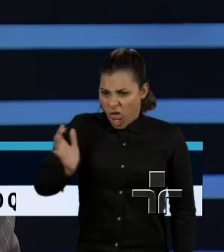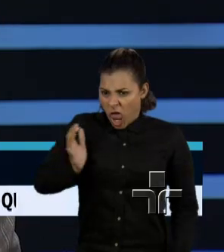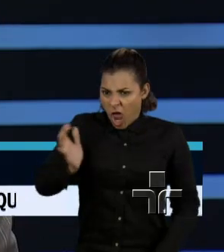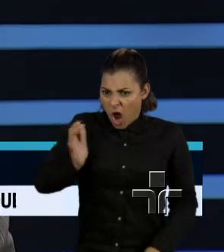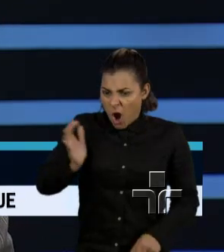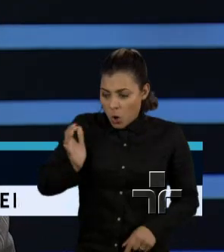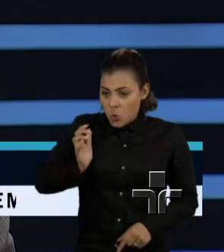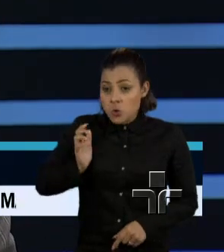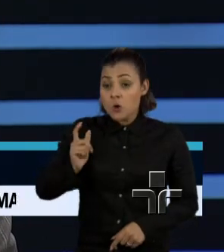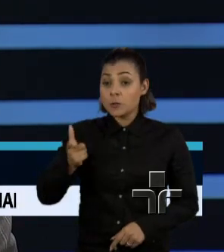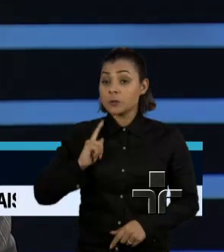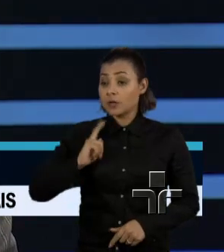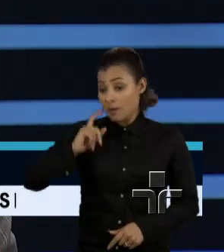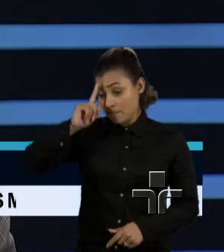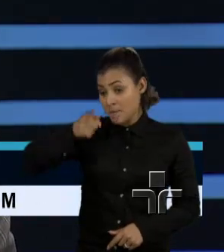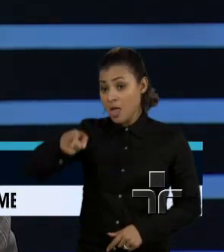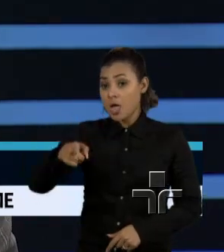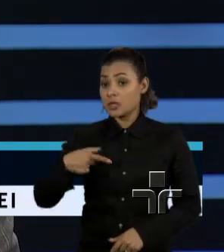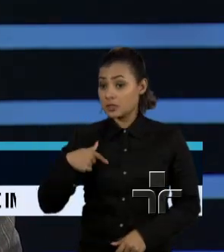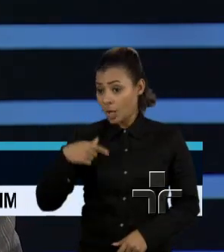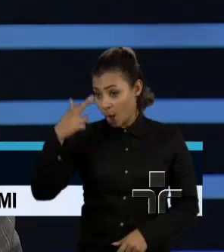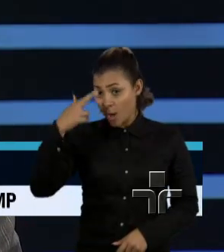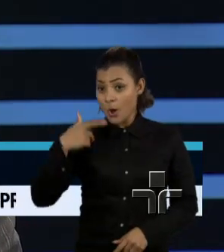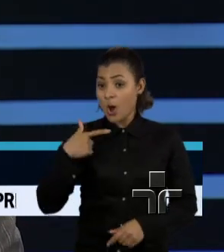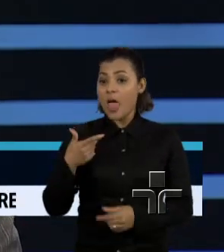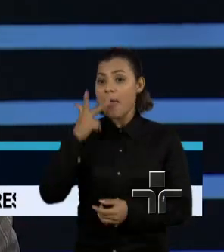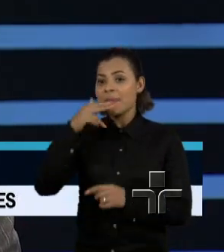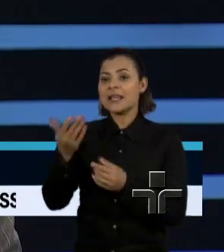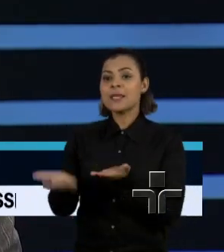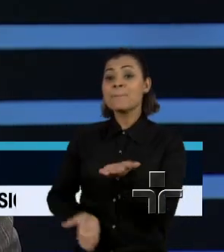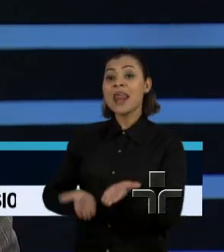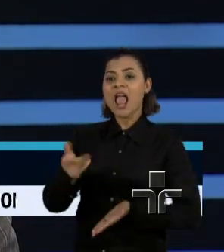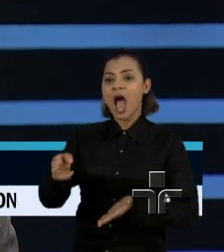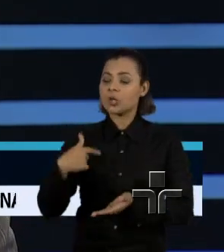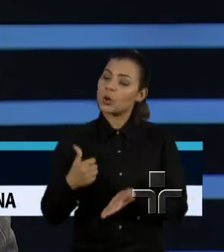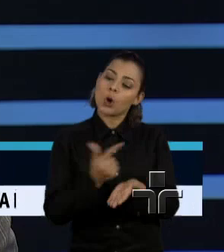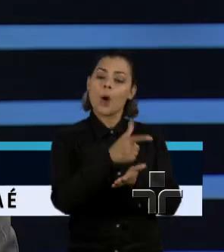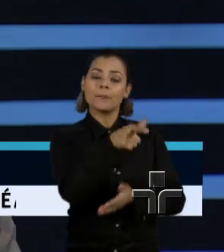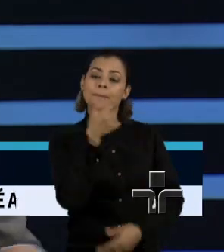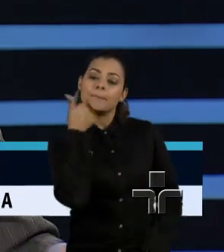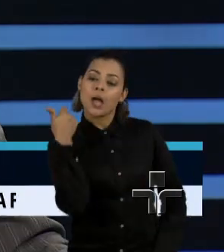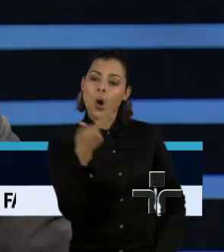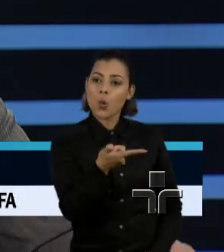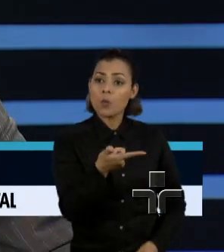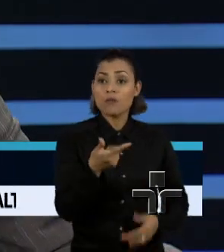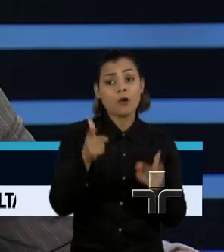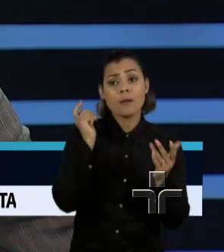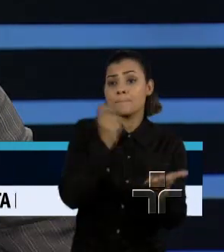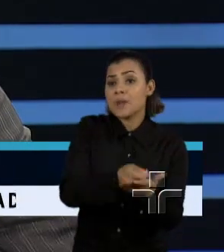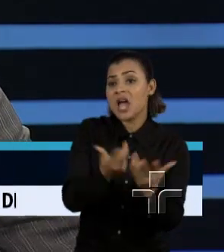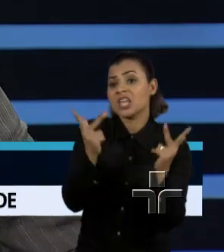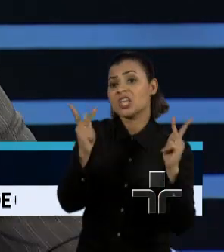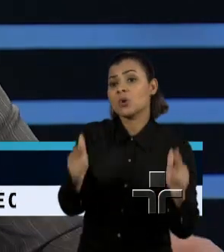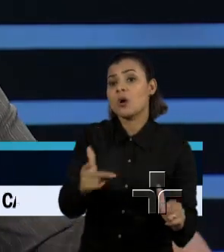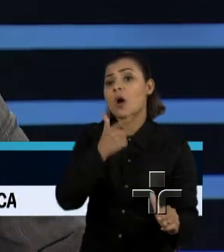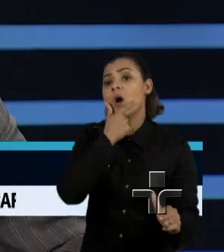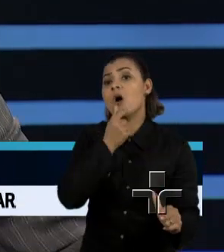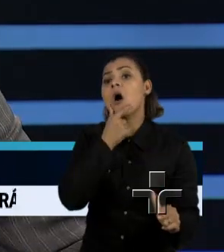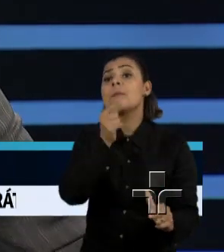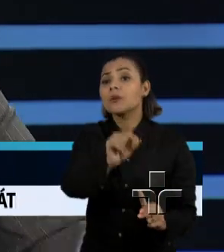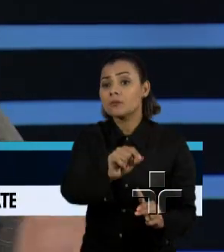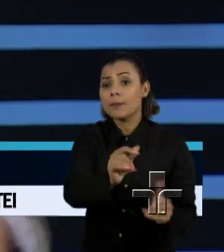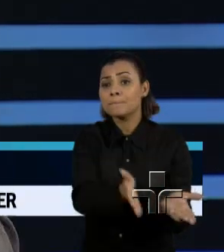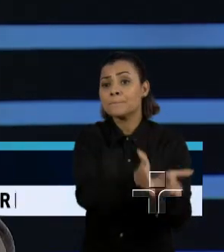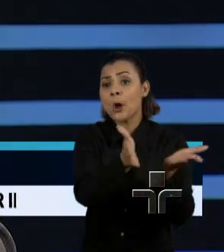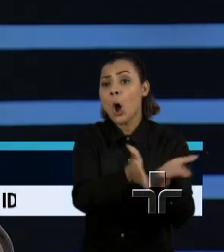o seu chofer comprar um pãozinho na padaria, ele paga o mesmo imposto que o morador de rua